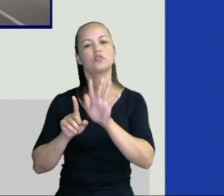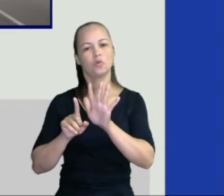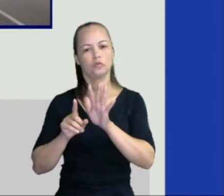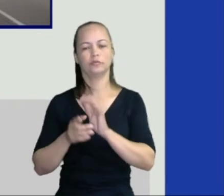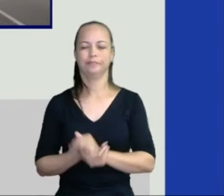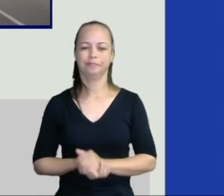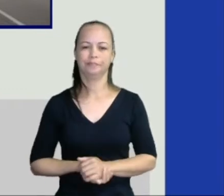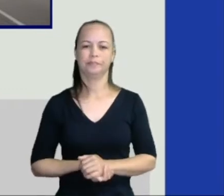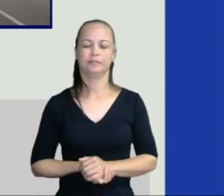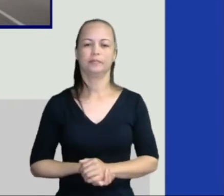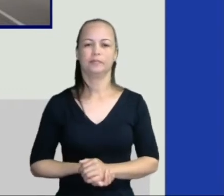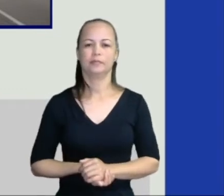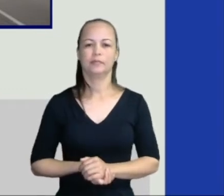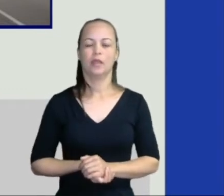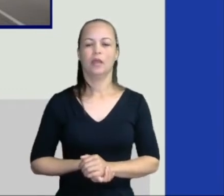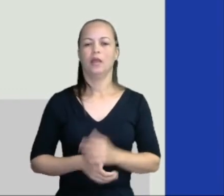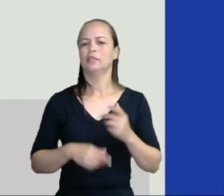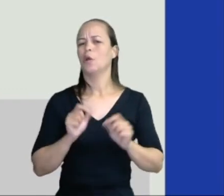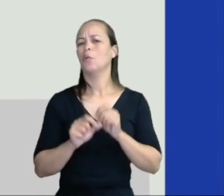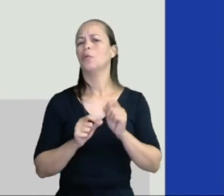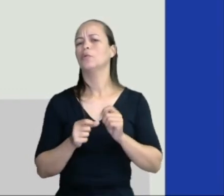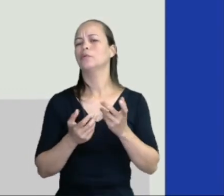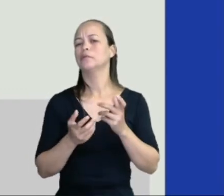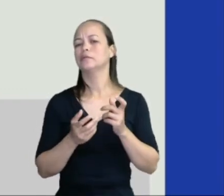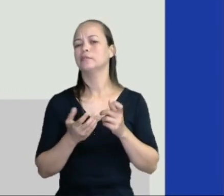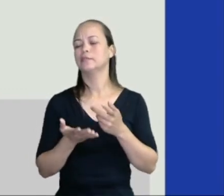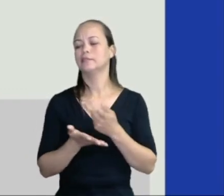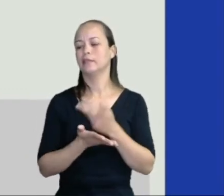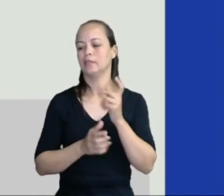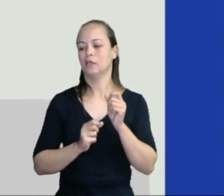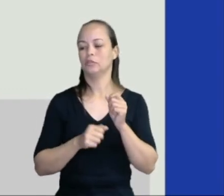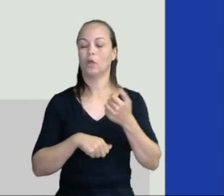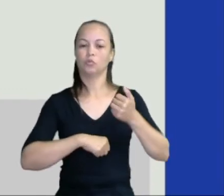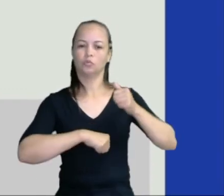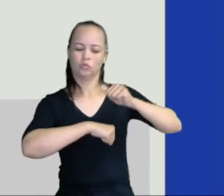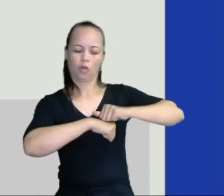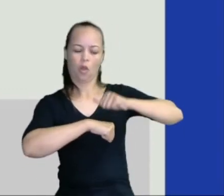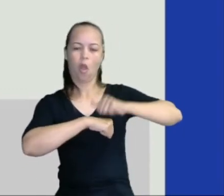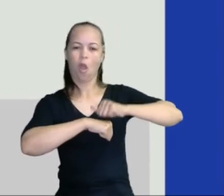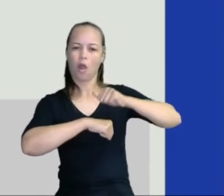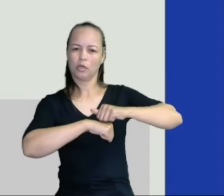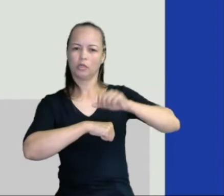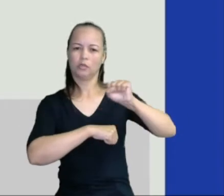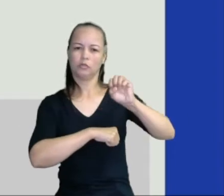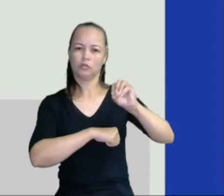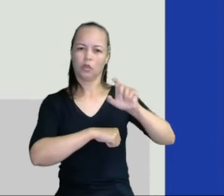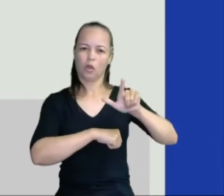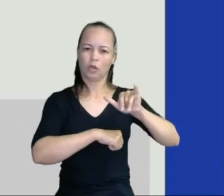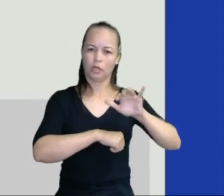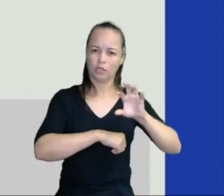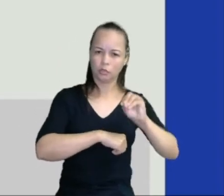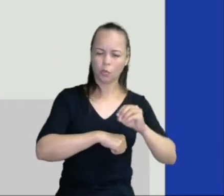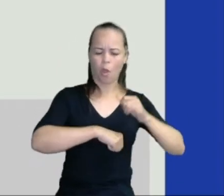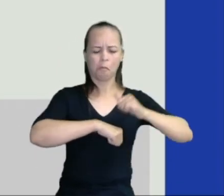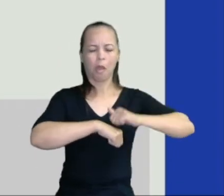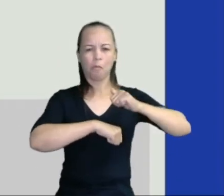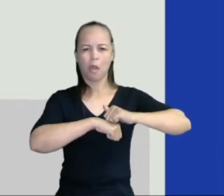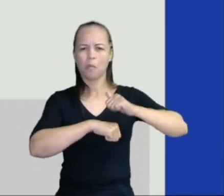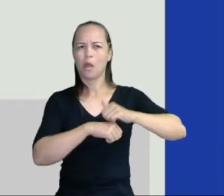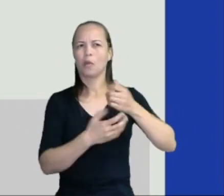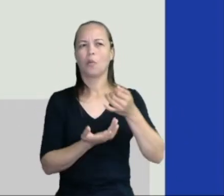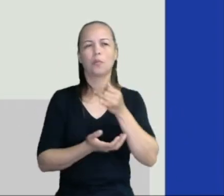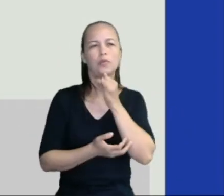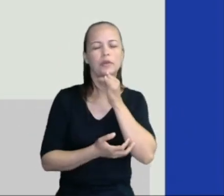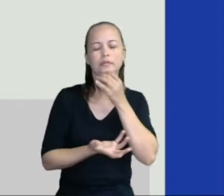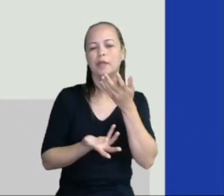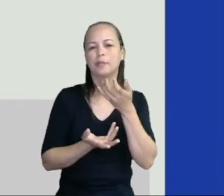gasoso. Então, o que seria o estado sólido? É aquele estado mais rígido, como um pedaço de